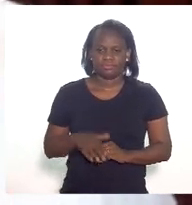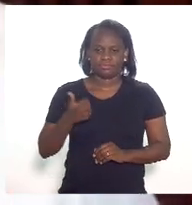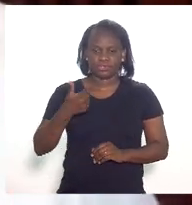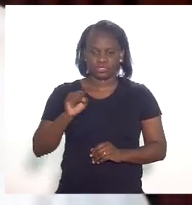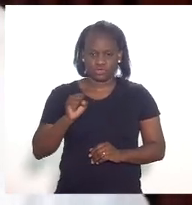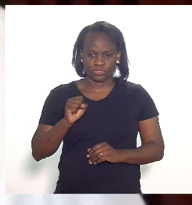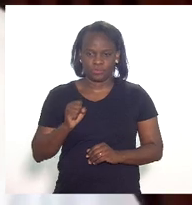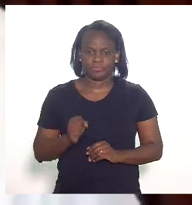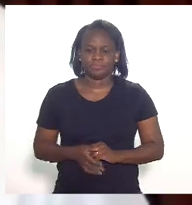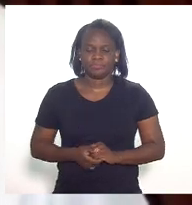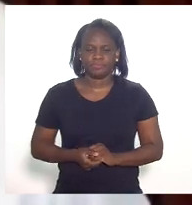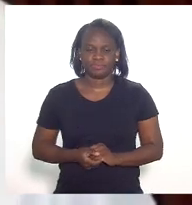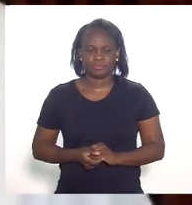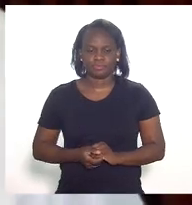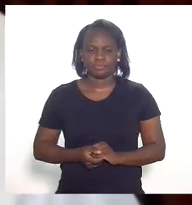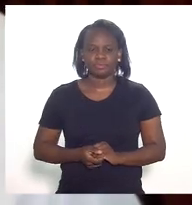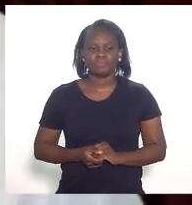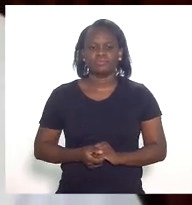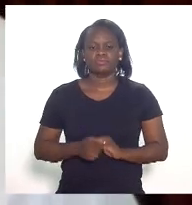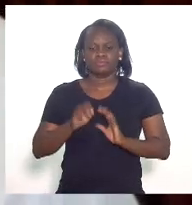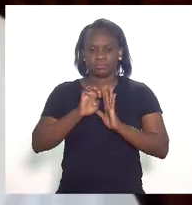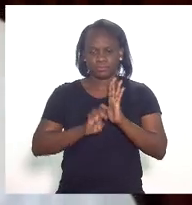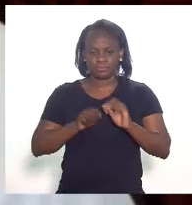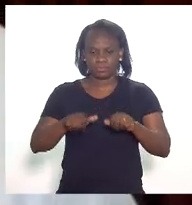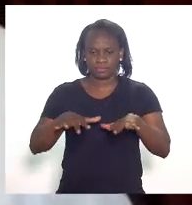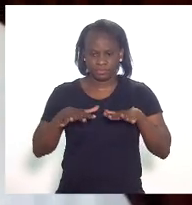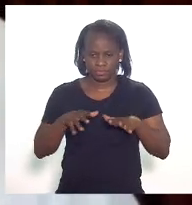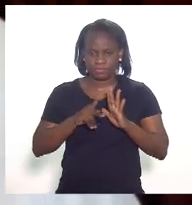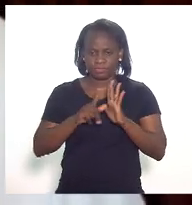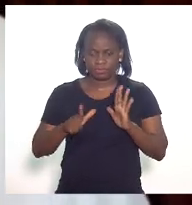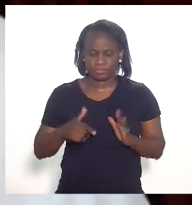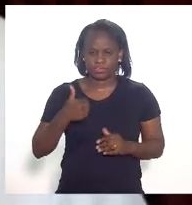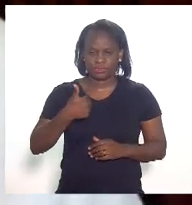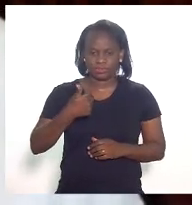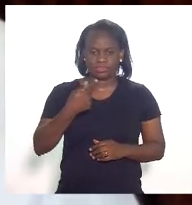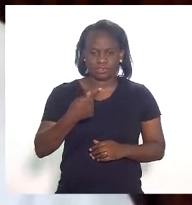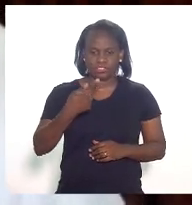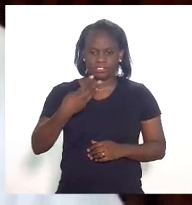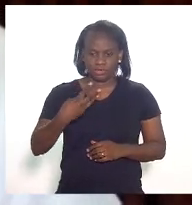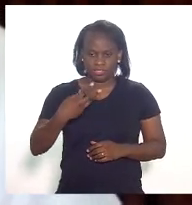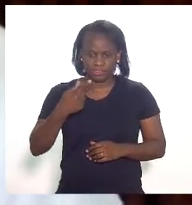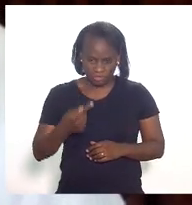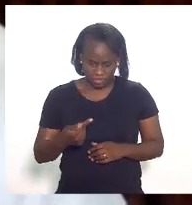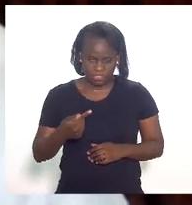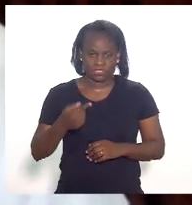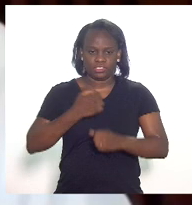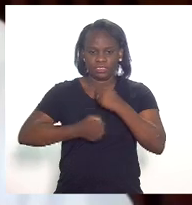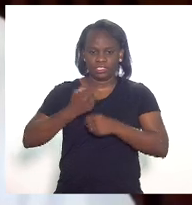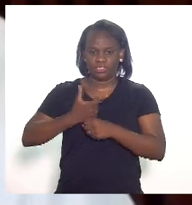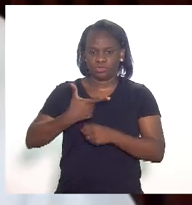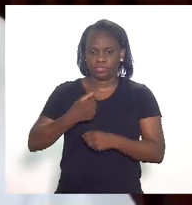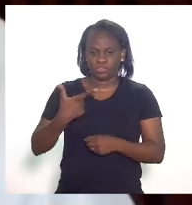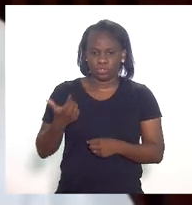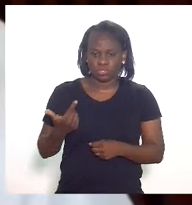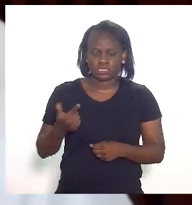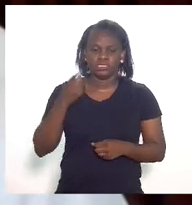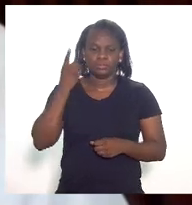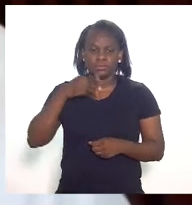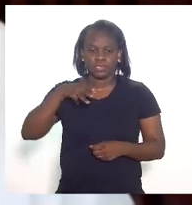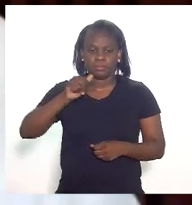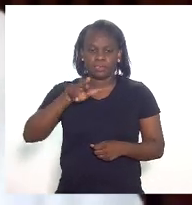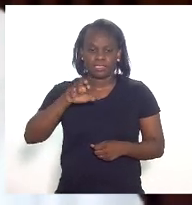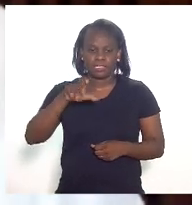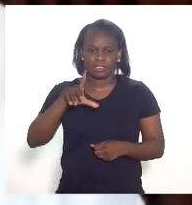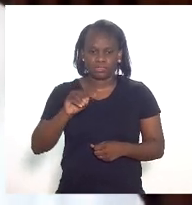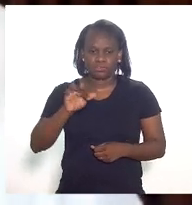18 da pauta. Emendas de plenário, projeto de lei 1737 de 2012, deputado Marcelo